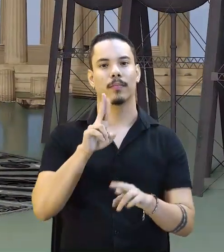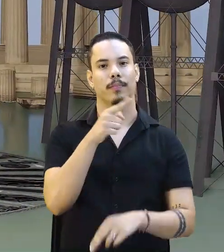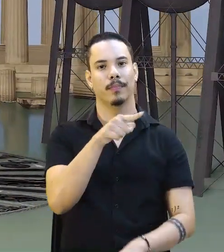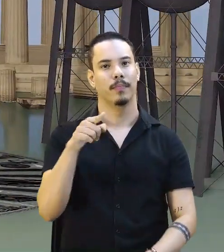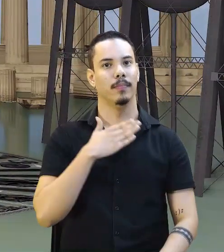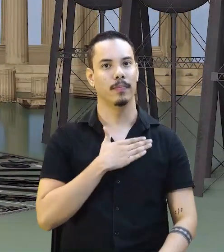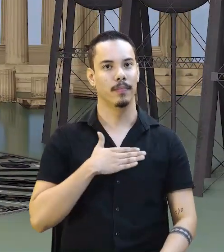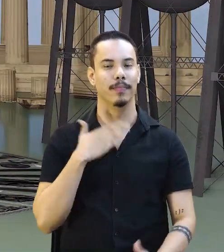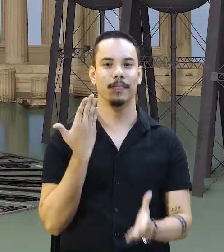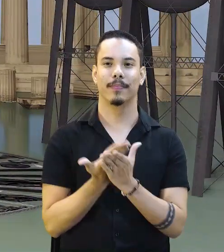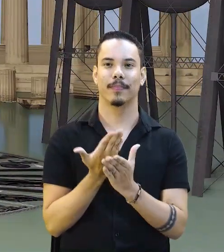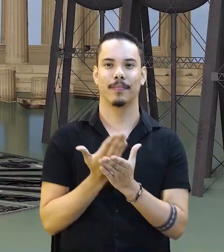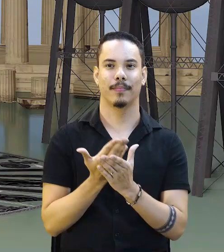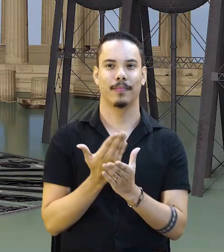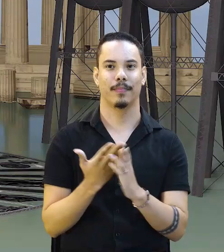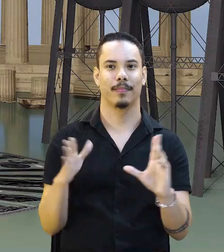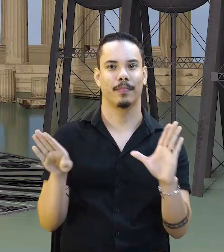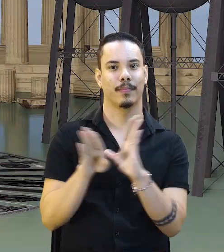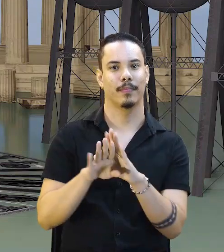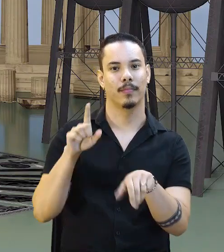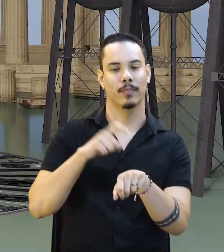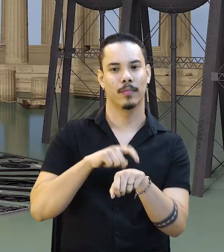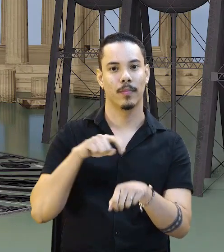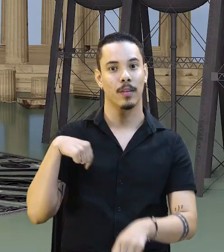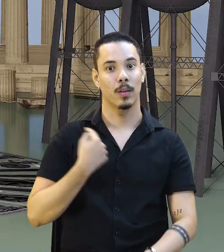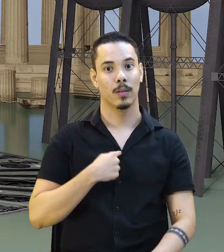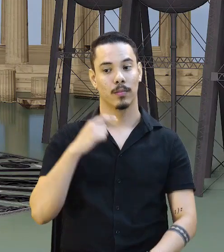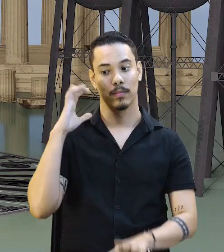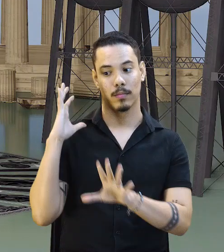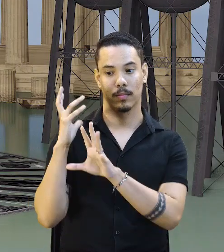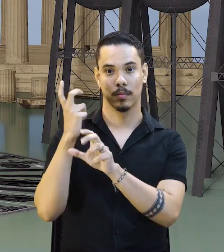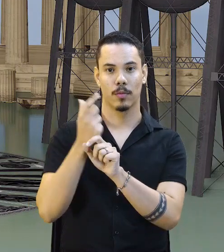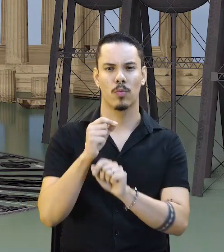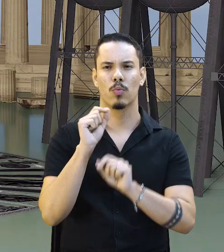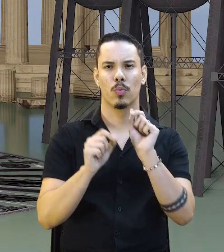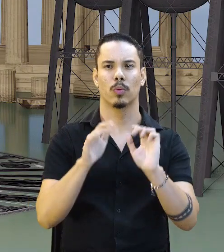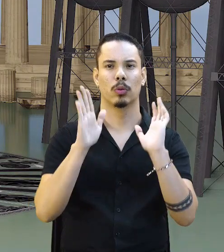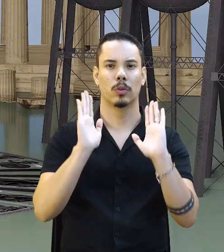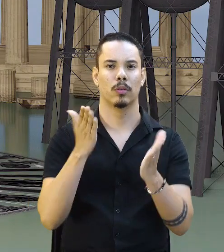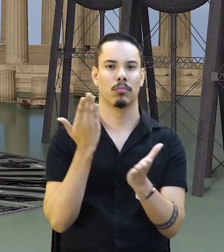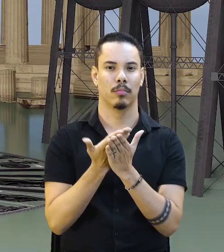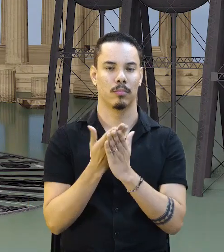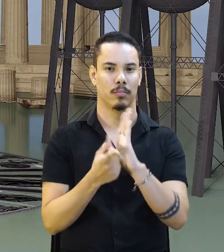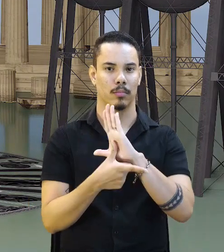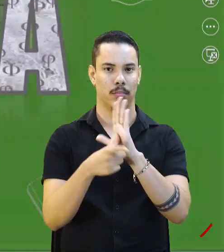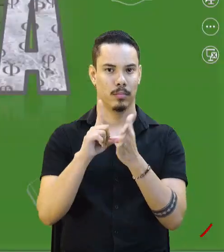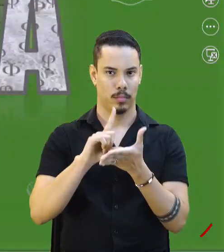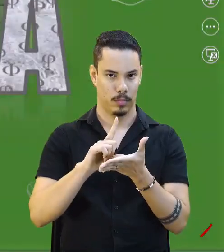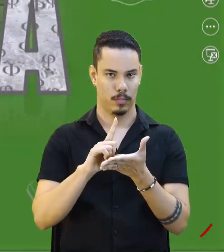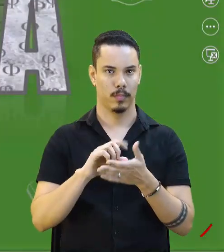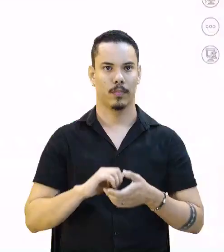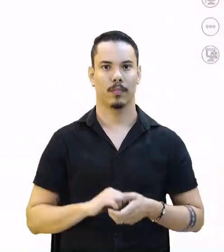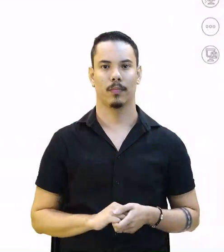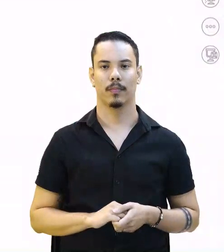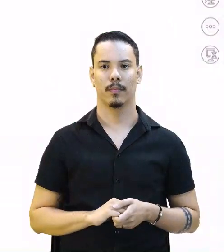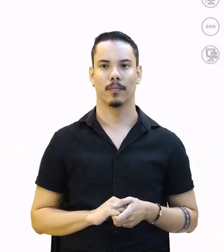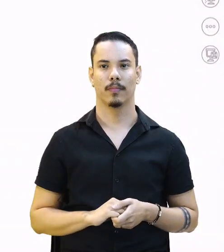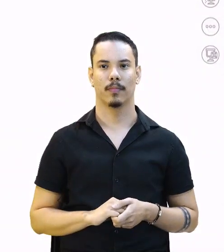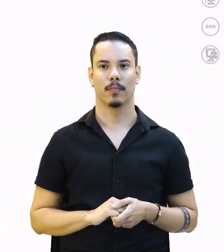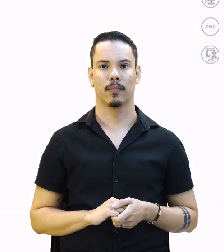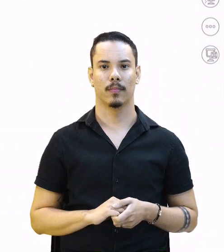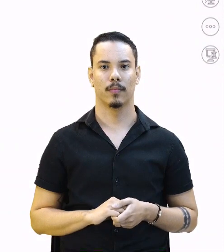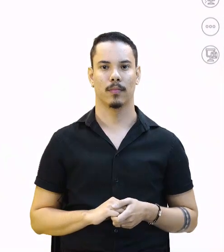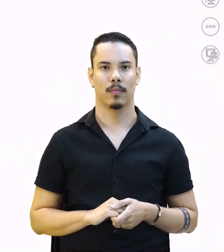da aula e chegou o momento da gente rever o que foi trabalhado na mesma. Vamos lá, então? Vamos lá.